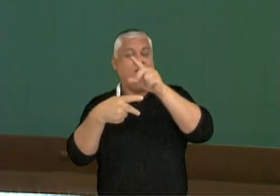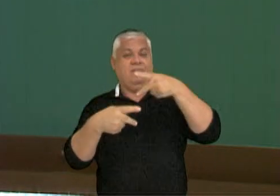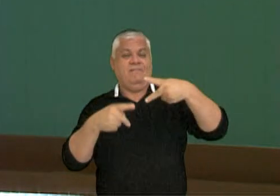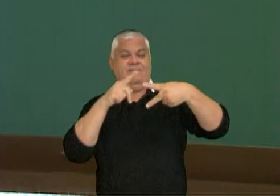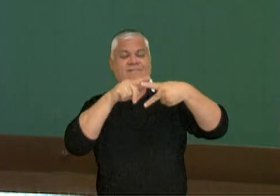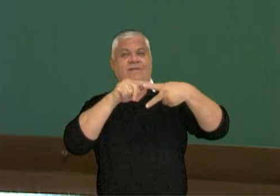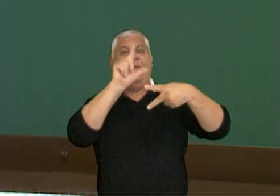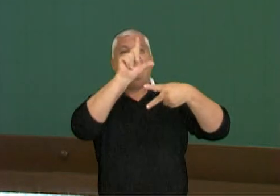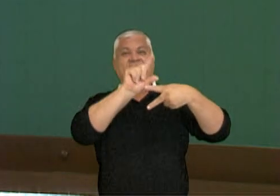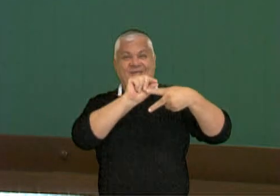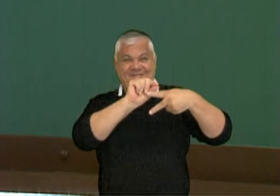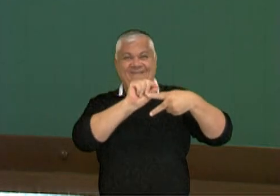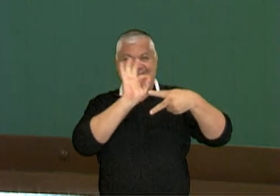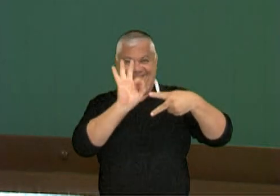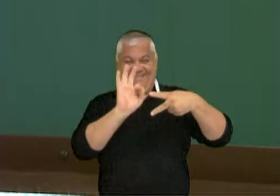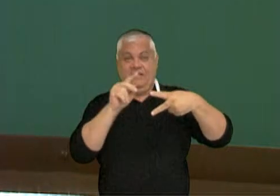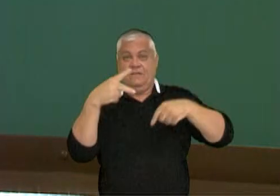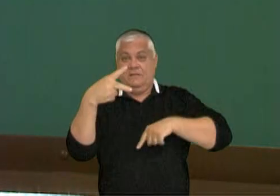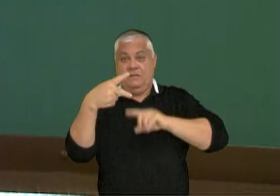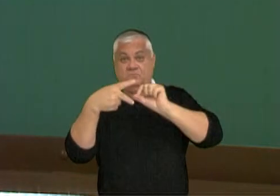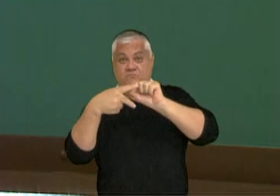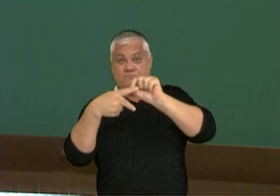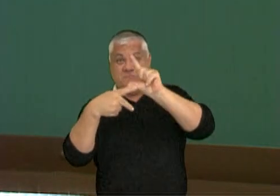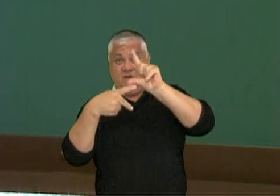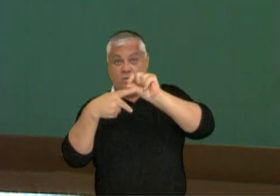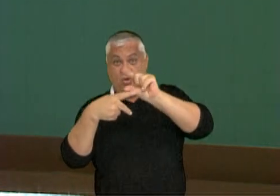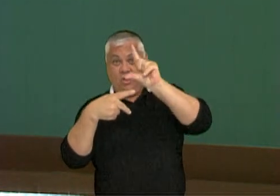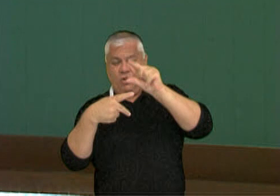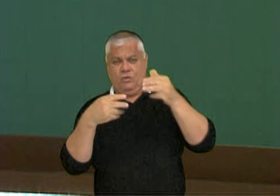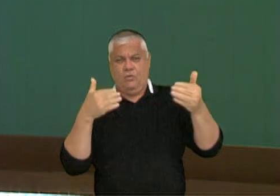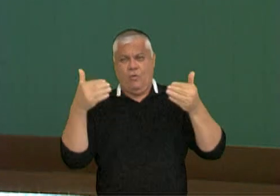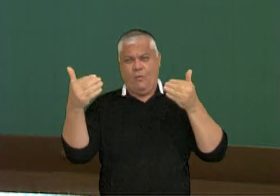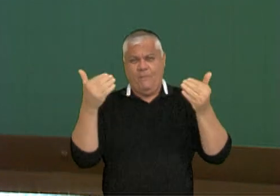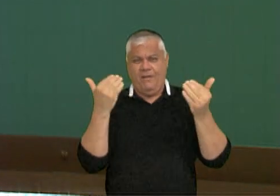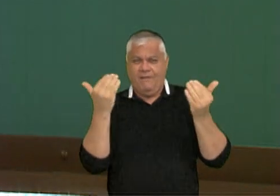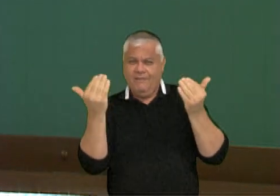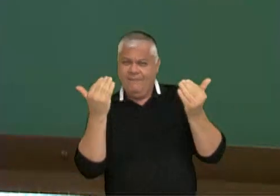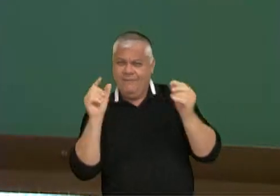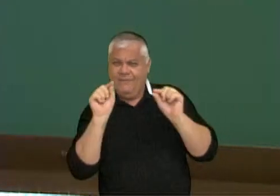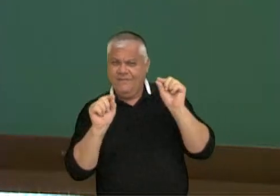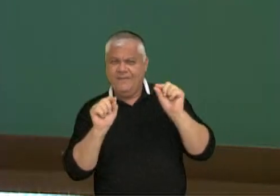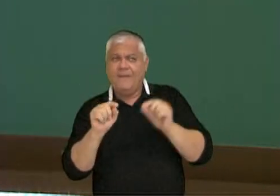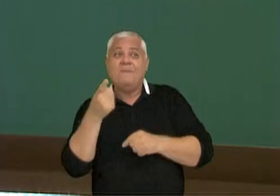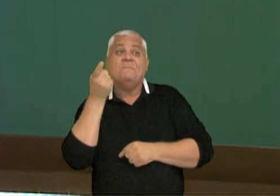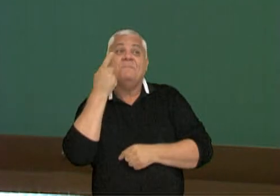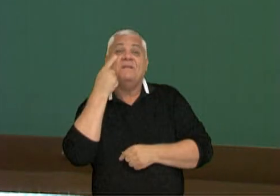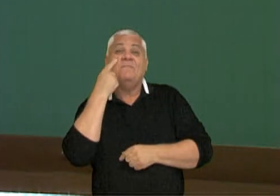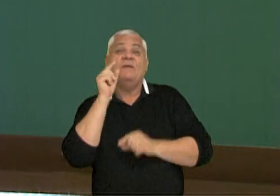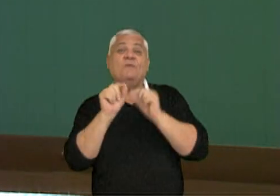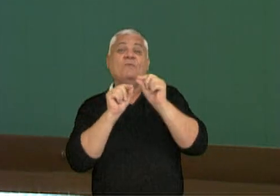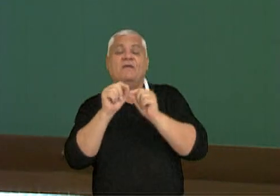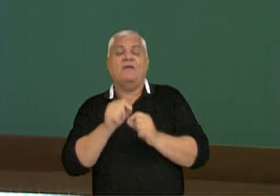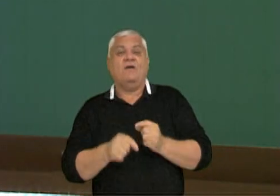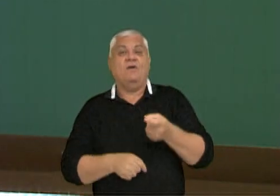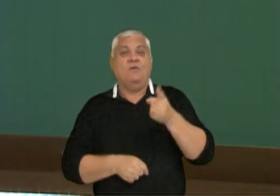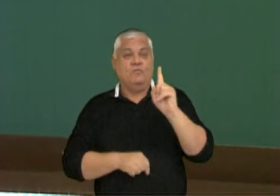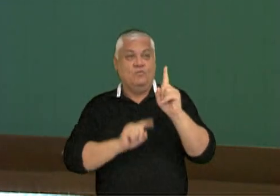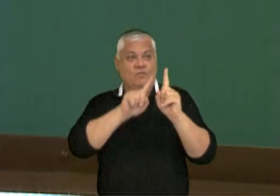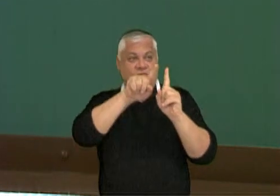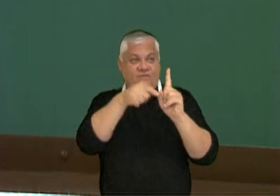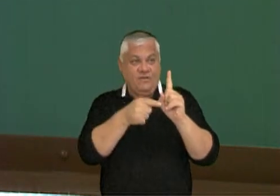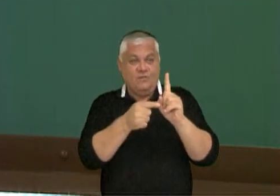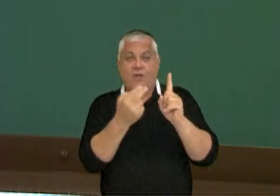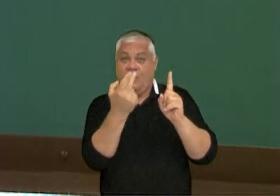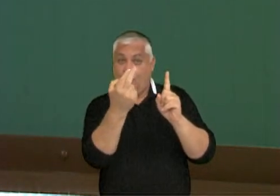para a gente poder comparar esses dois números, primeiro nós comparamos a parte inteira. Ó, eles têm a